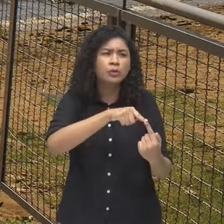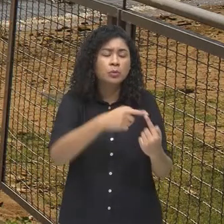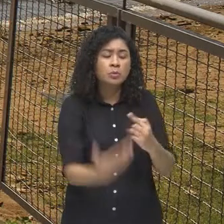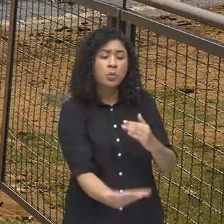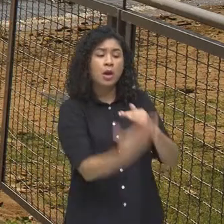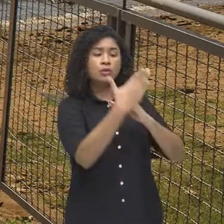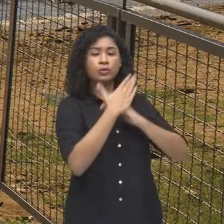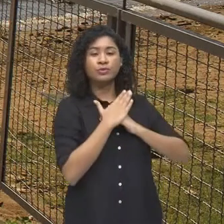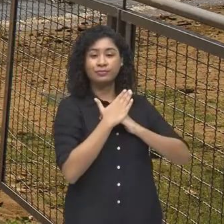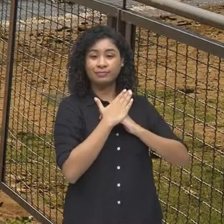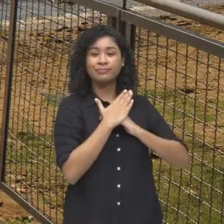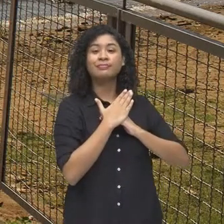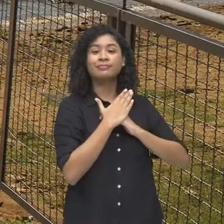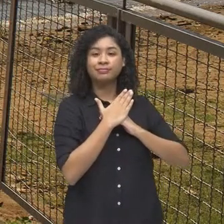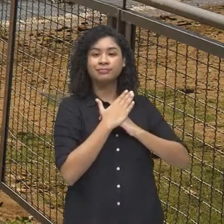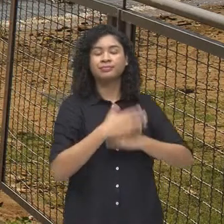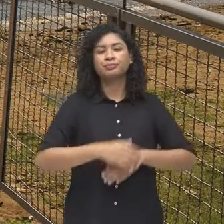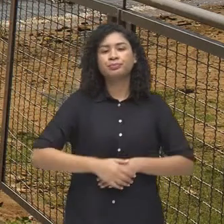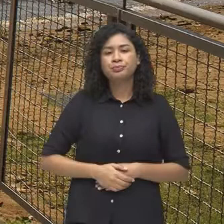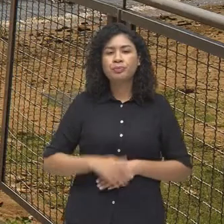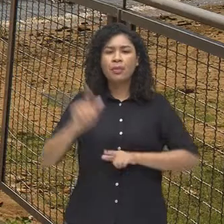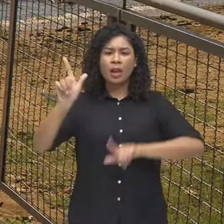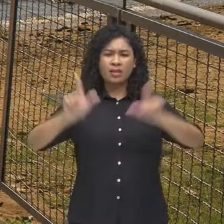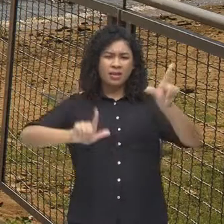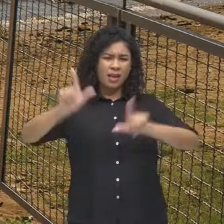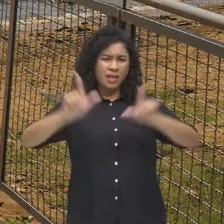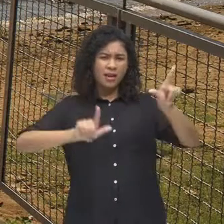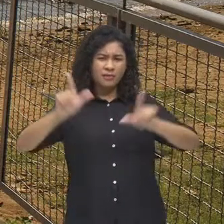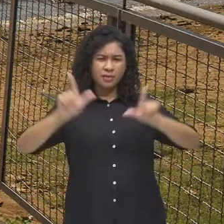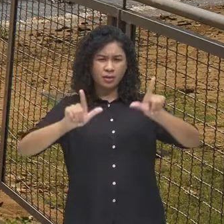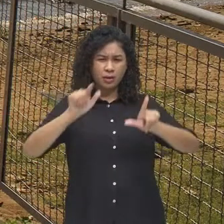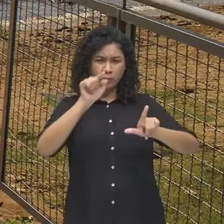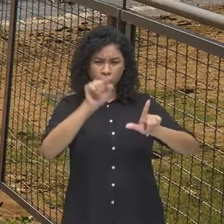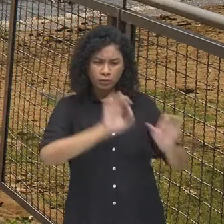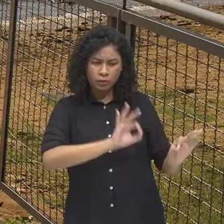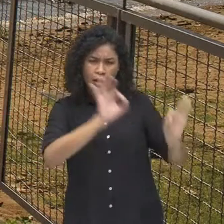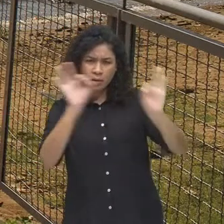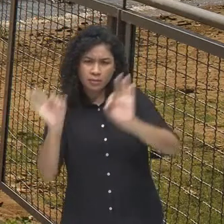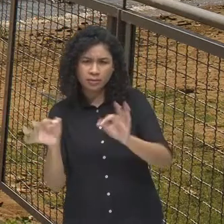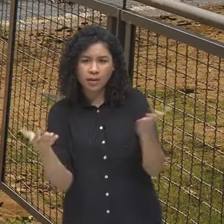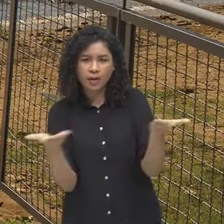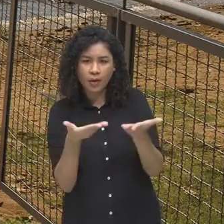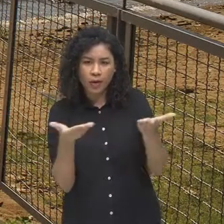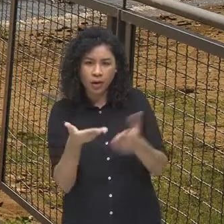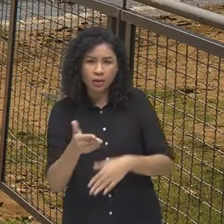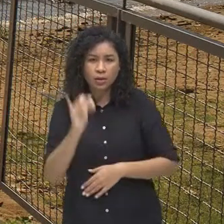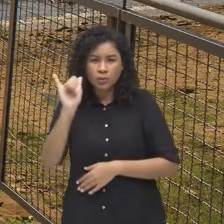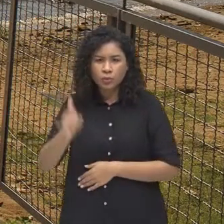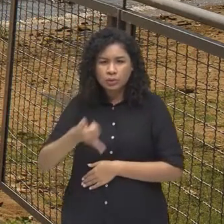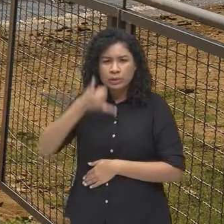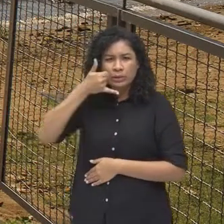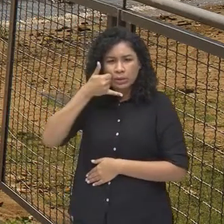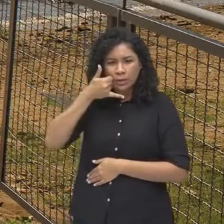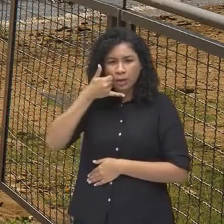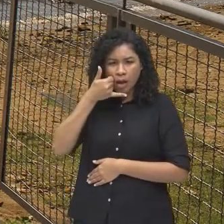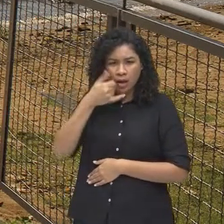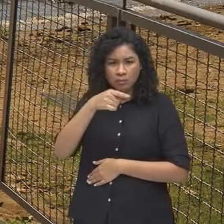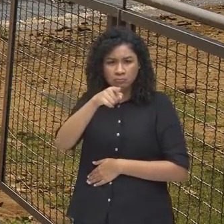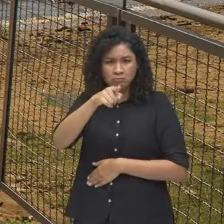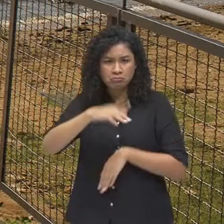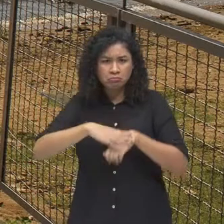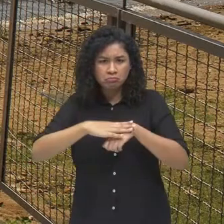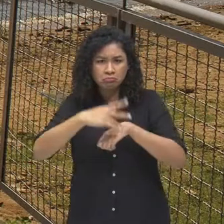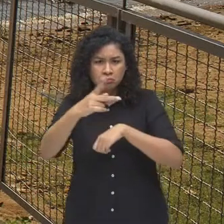necessidade. A televisão que você está assistindo nesse momento, o celular que você tem contato através